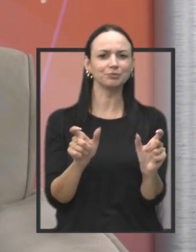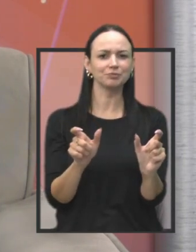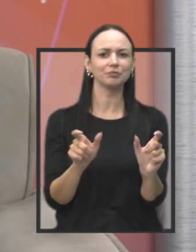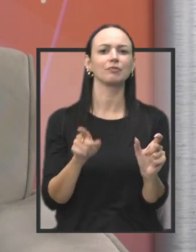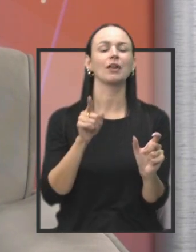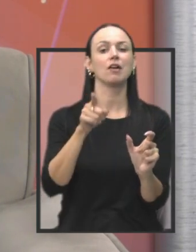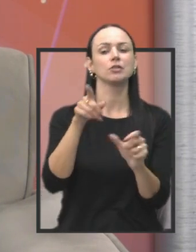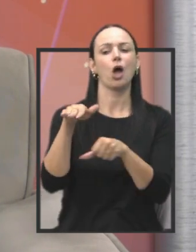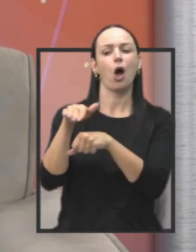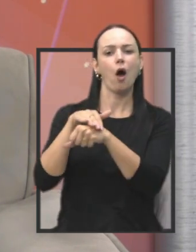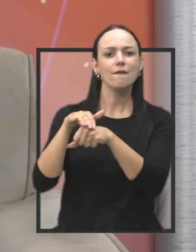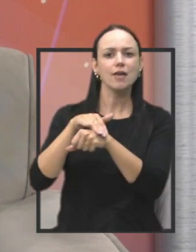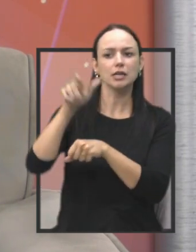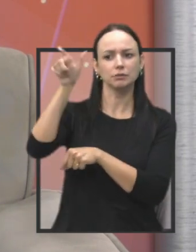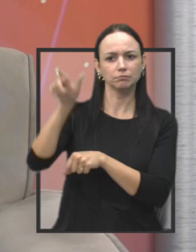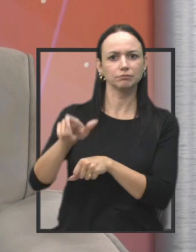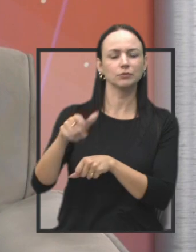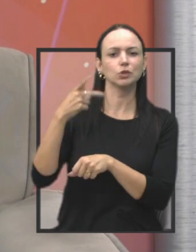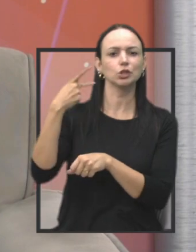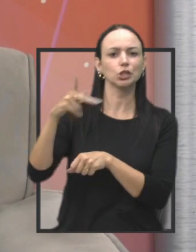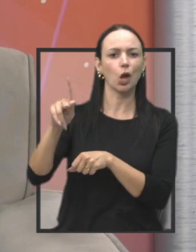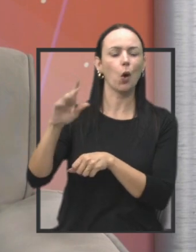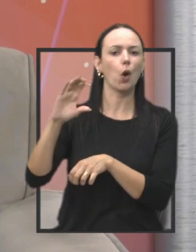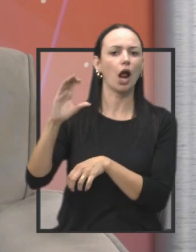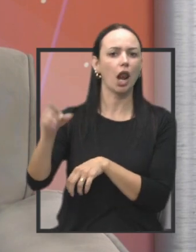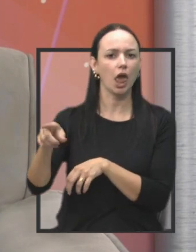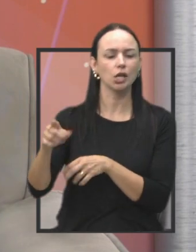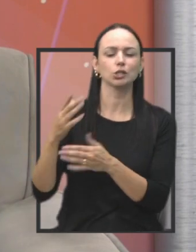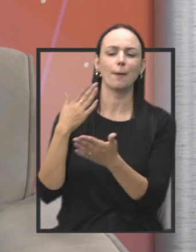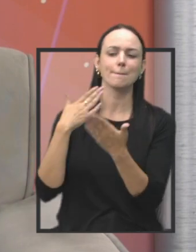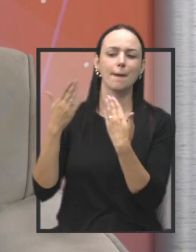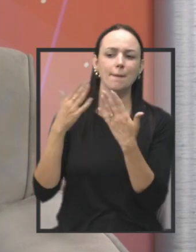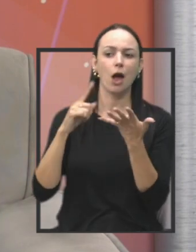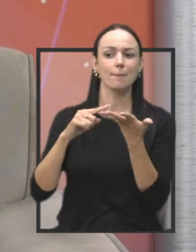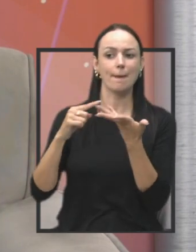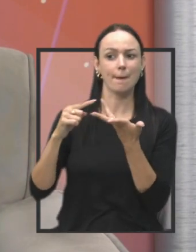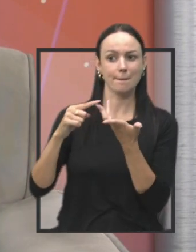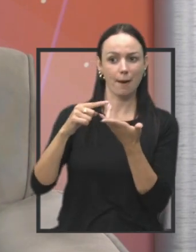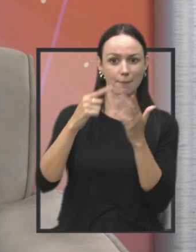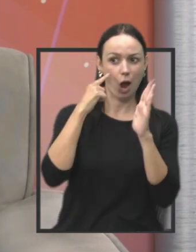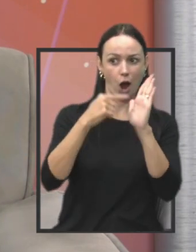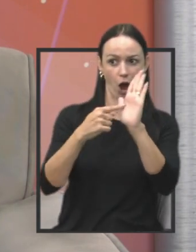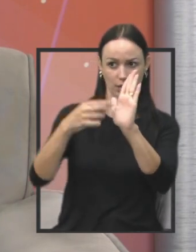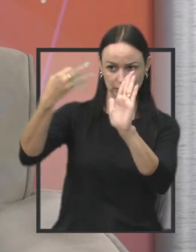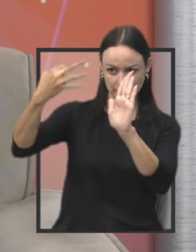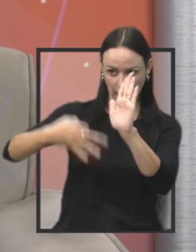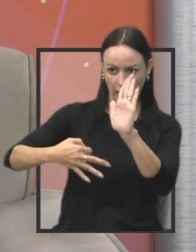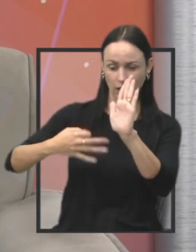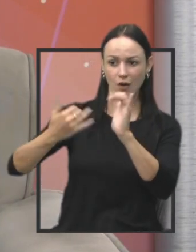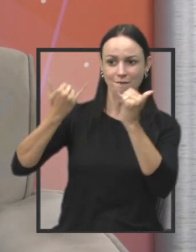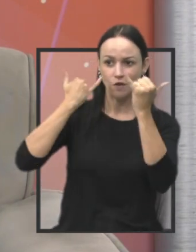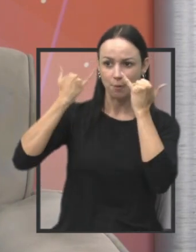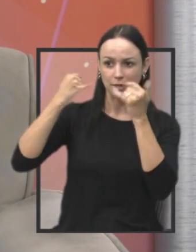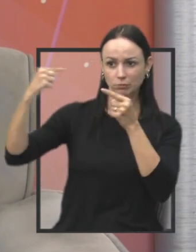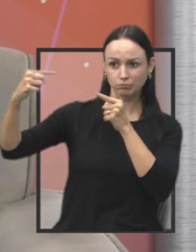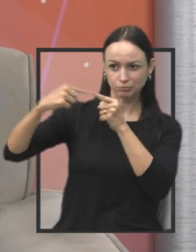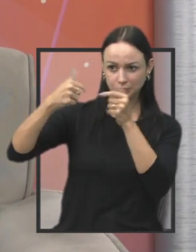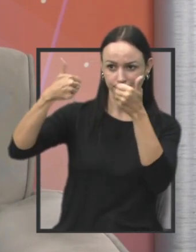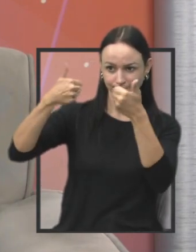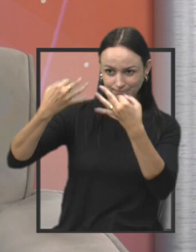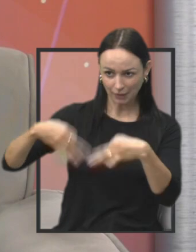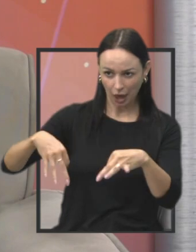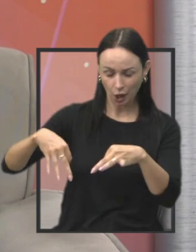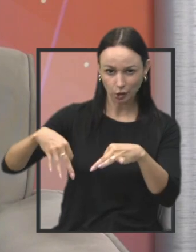na conversa, na entrevista com o cliente, você fala, olha, veio isso, está certo? Procede, não procede? Ou